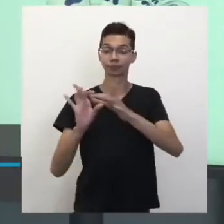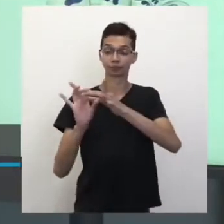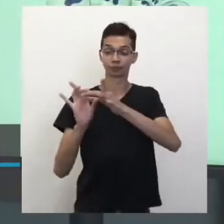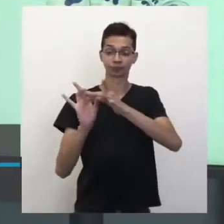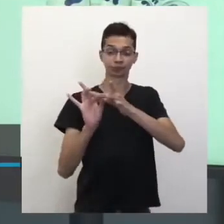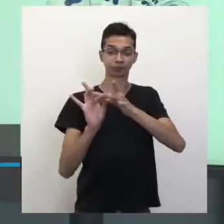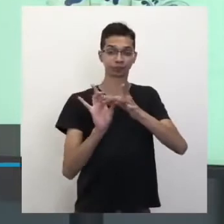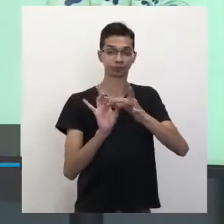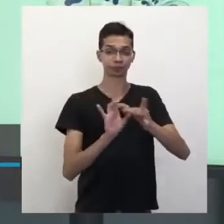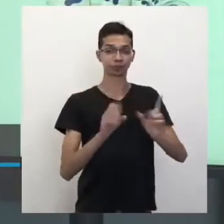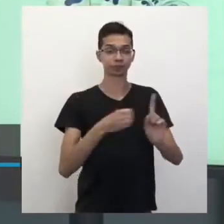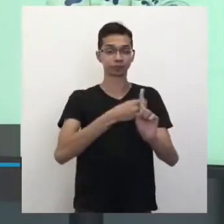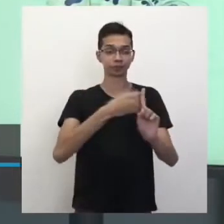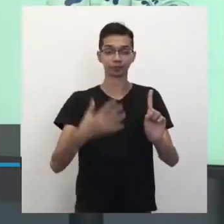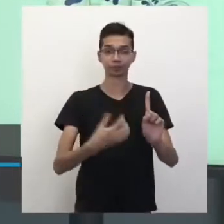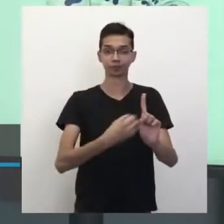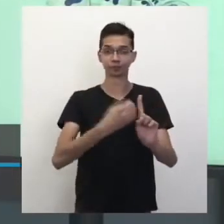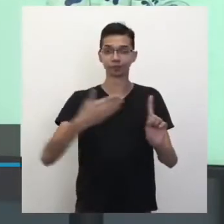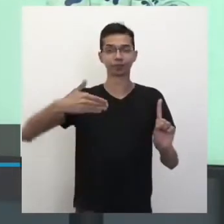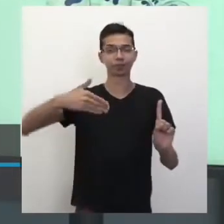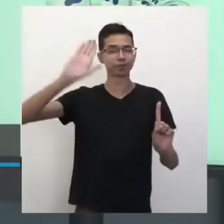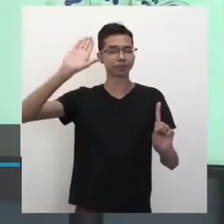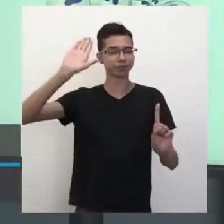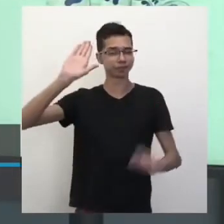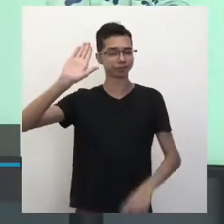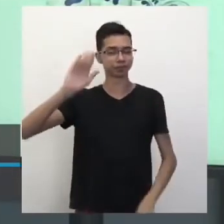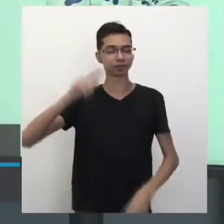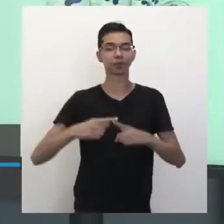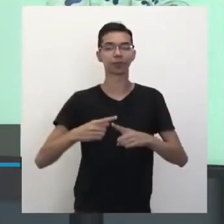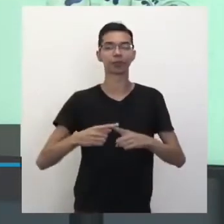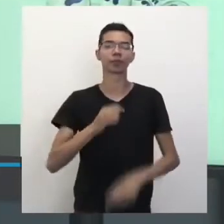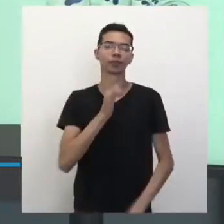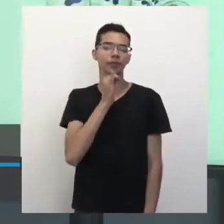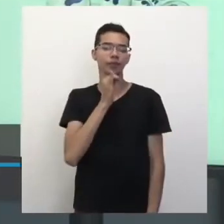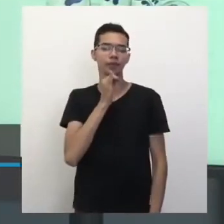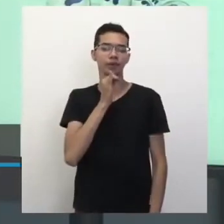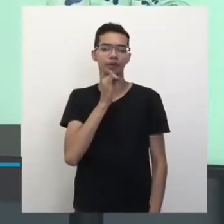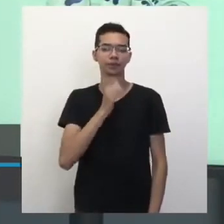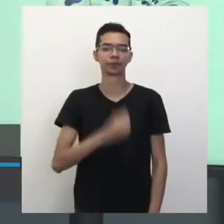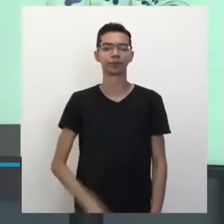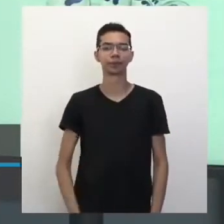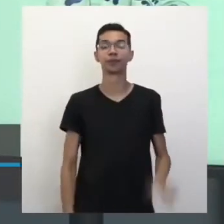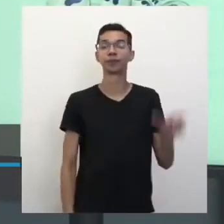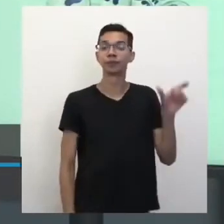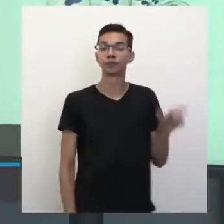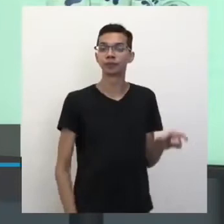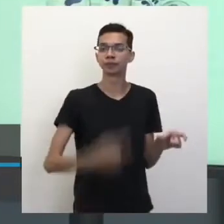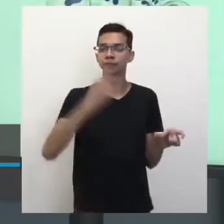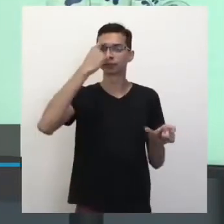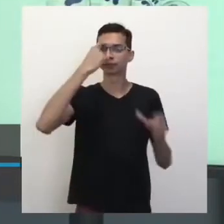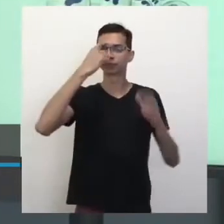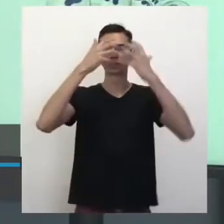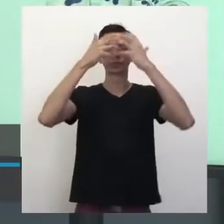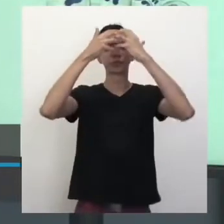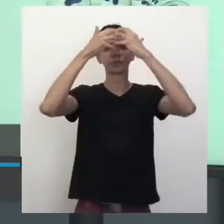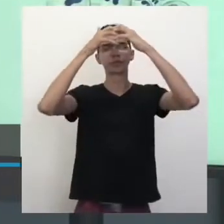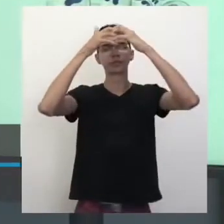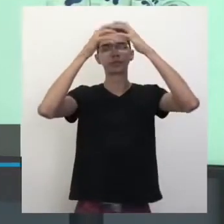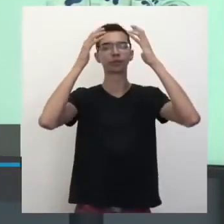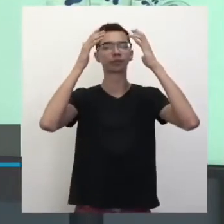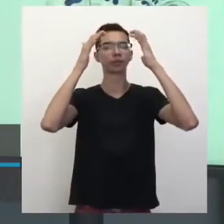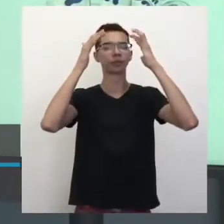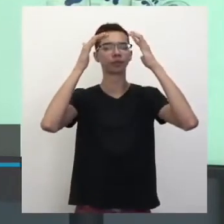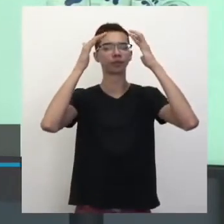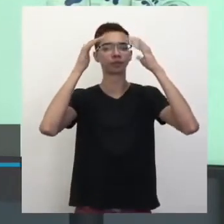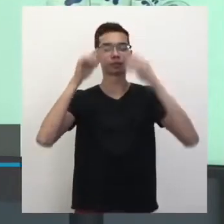argumentar, ele vai além, ele tem um embasamento e você leva a pessoa numa questão de raciocínio lógico, explicando o seu ponto